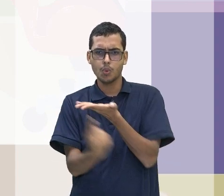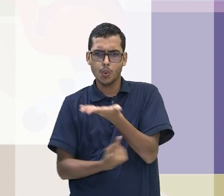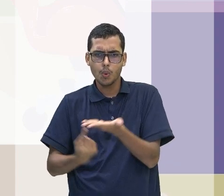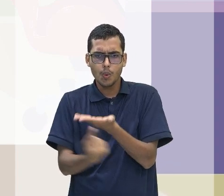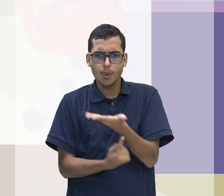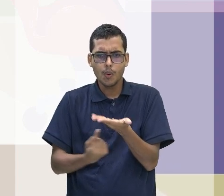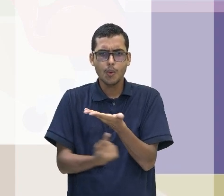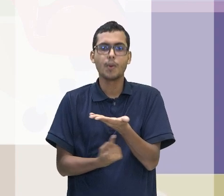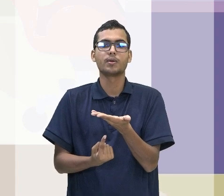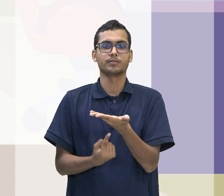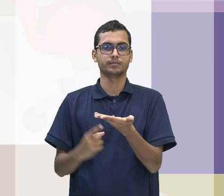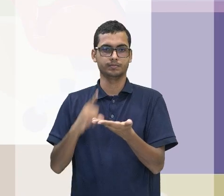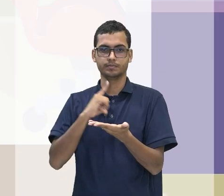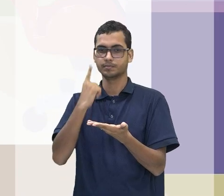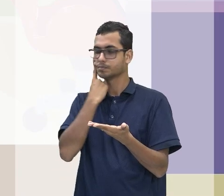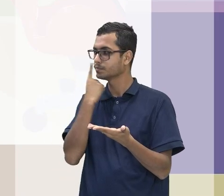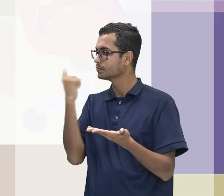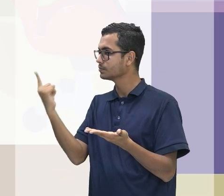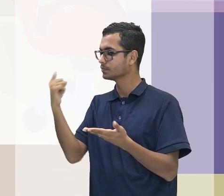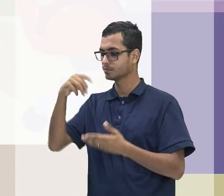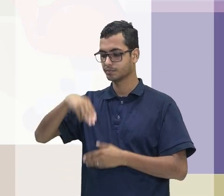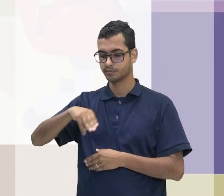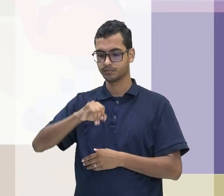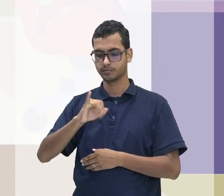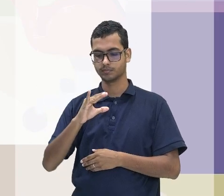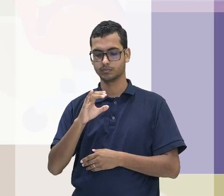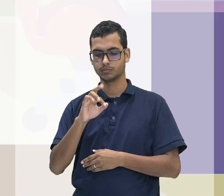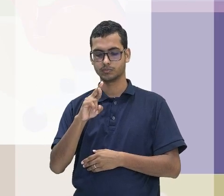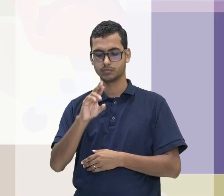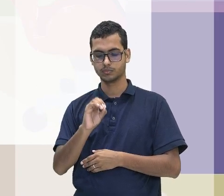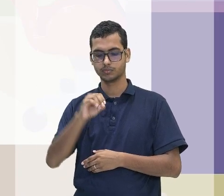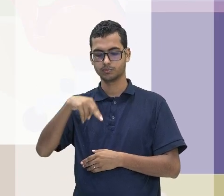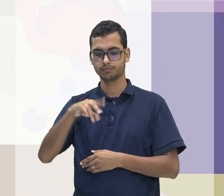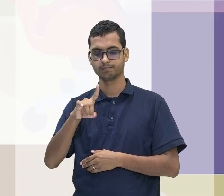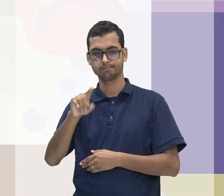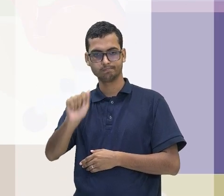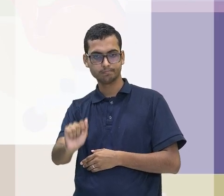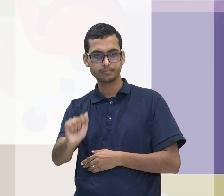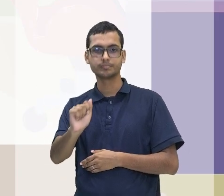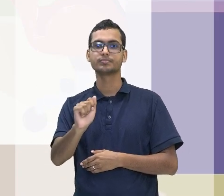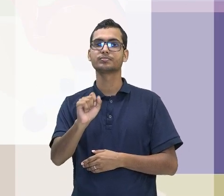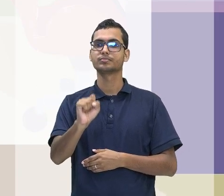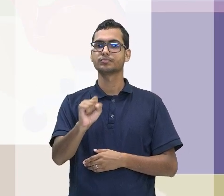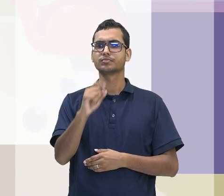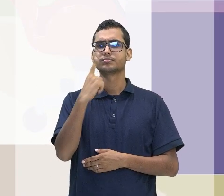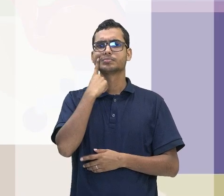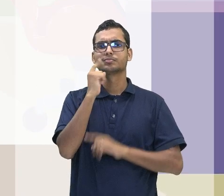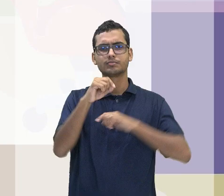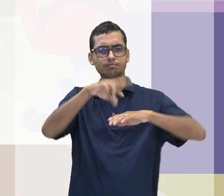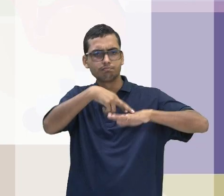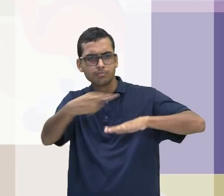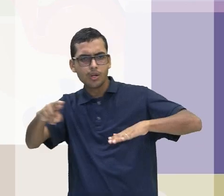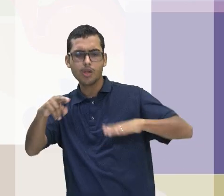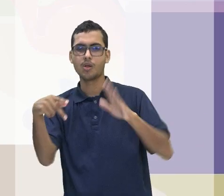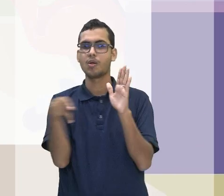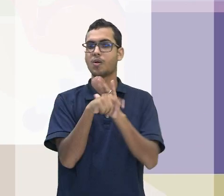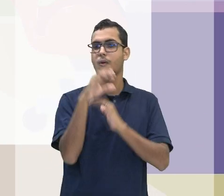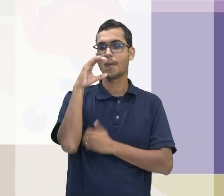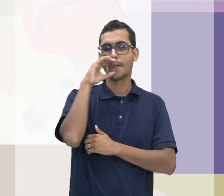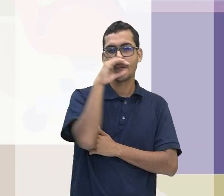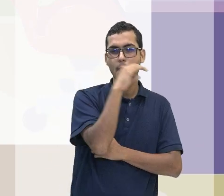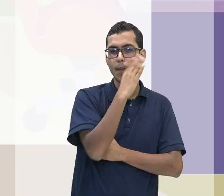no forno de micro-ondas, essa mesma radiação de micro-ondas aquece os alimentos por meio